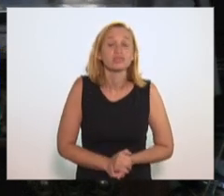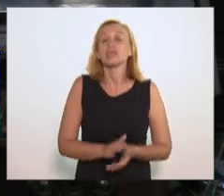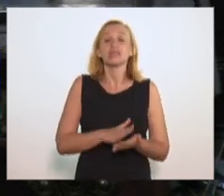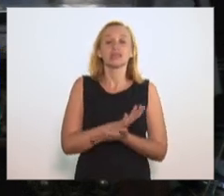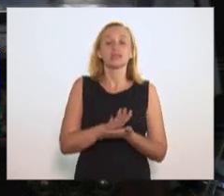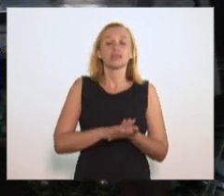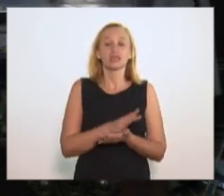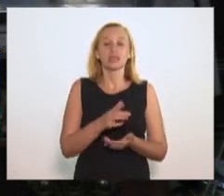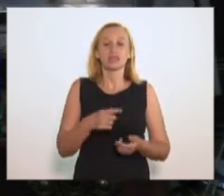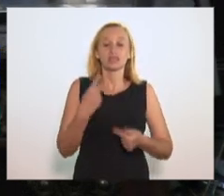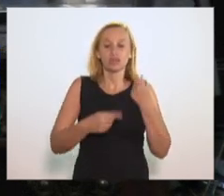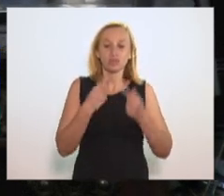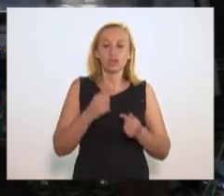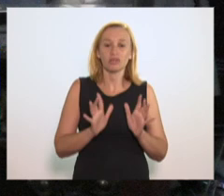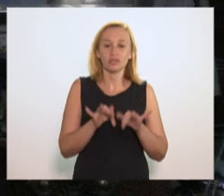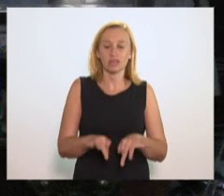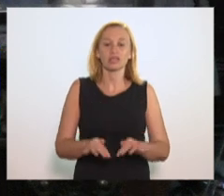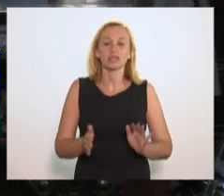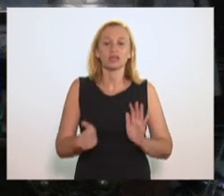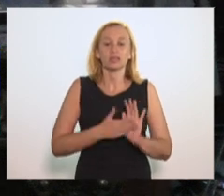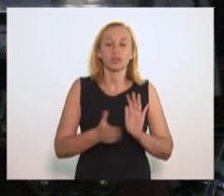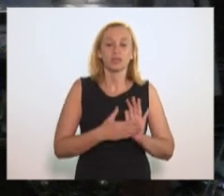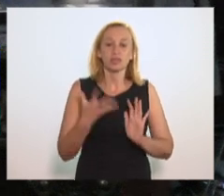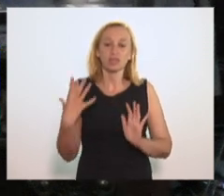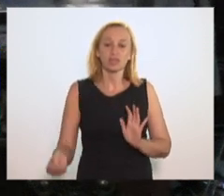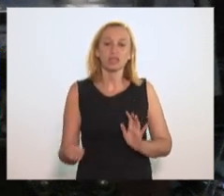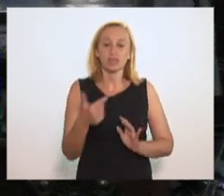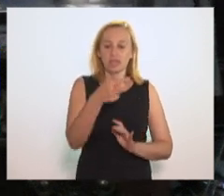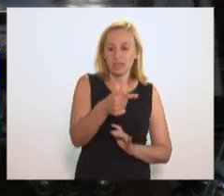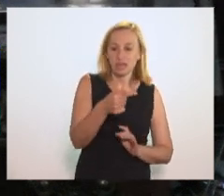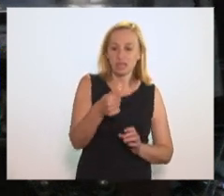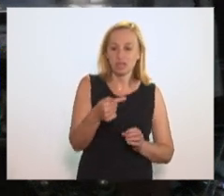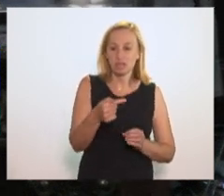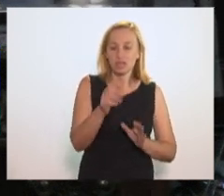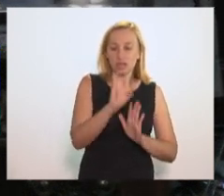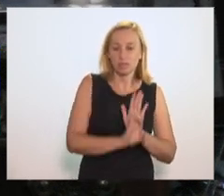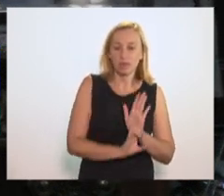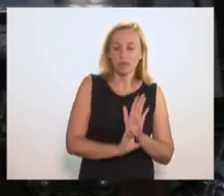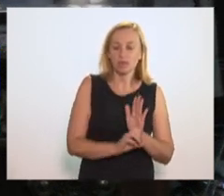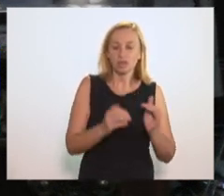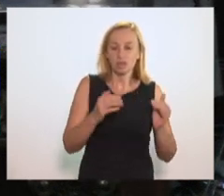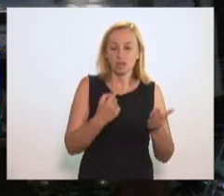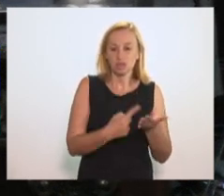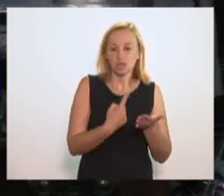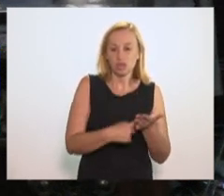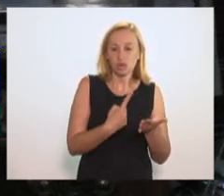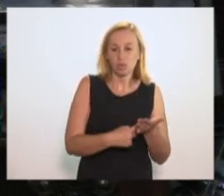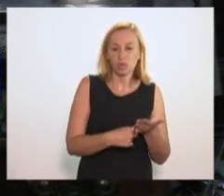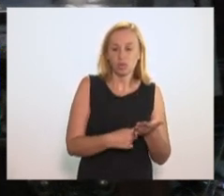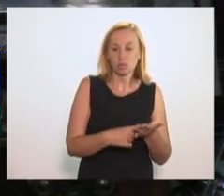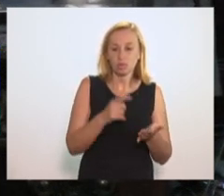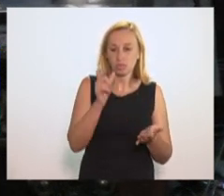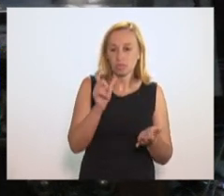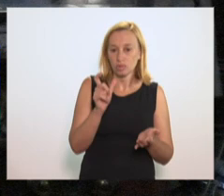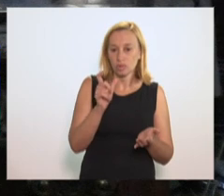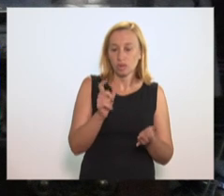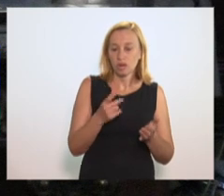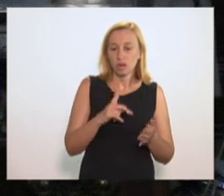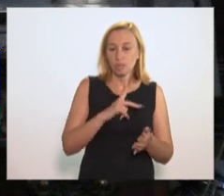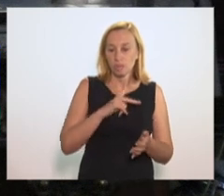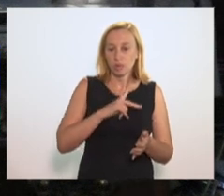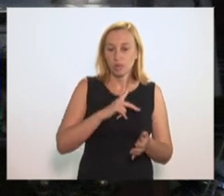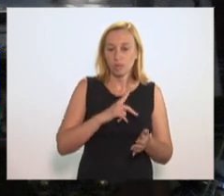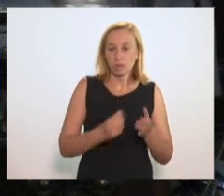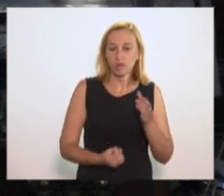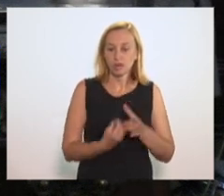havendo quem queira discutir encerrada a discussão a presente proposta recebeu sete emendas de acordo com o próprio autor vai a uma